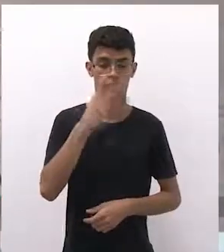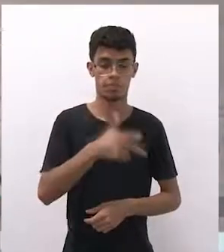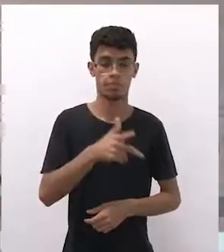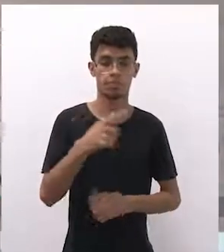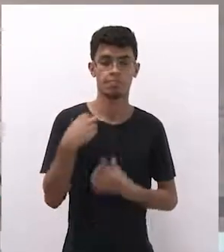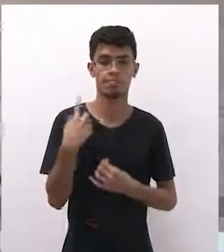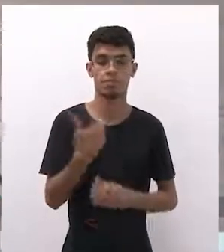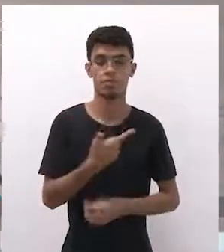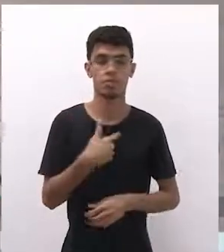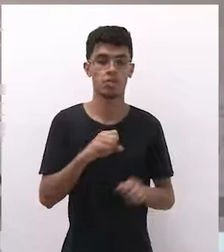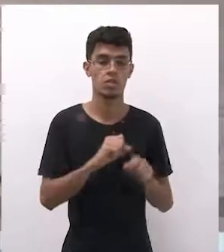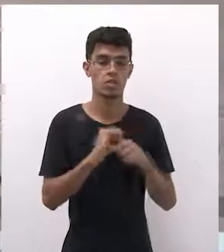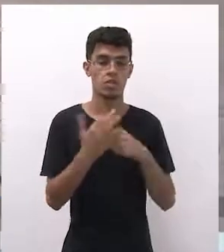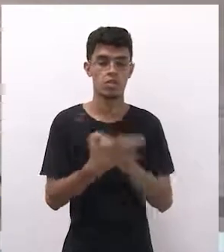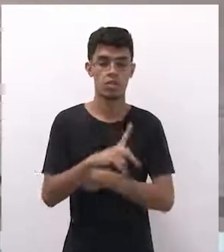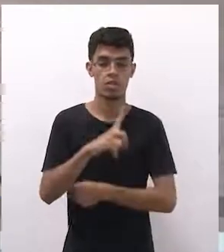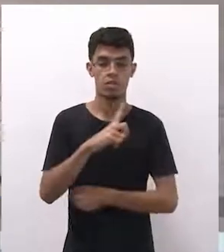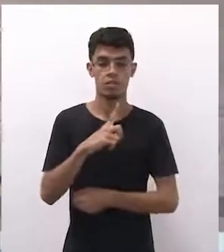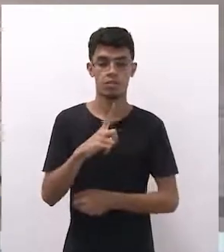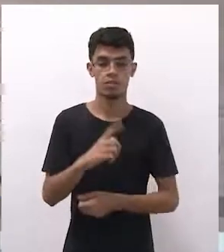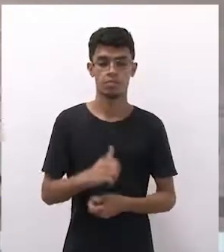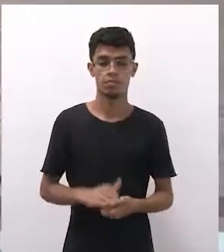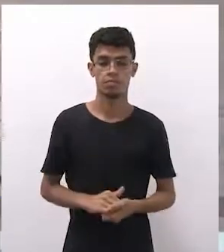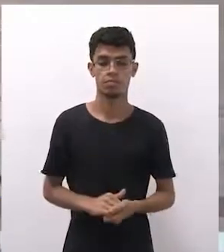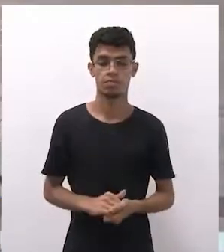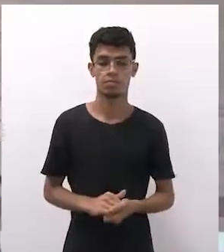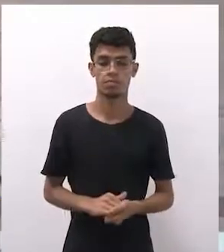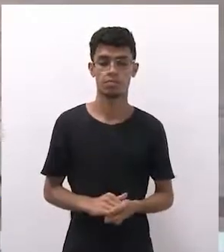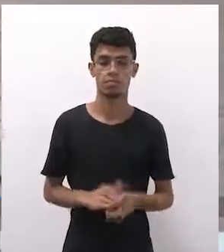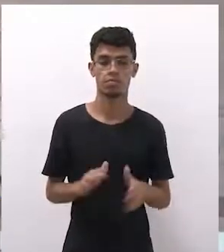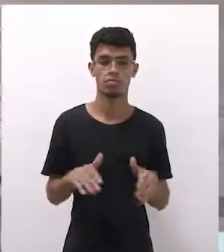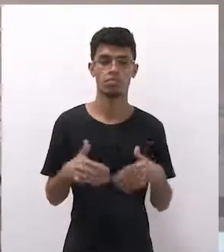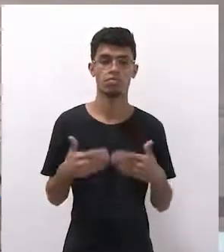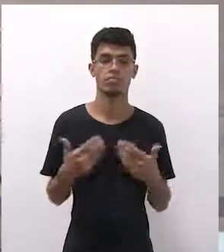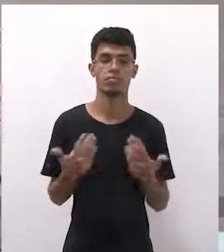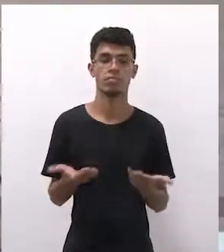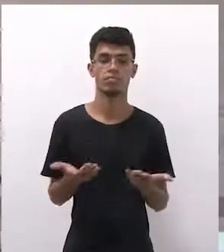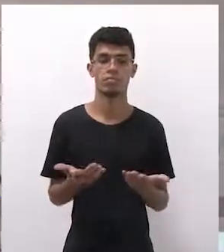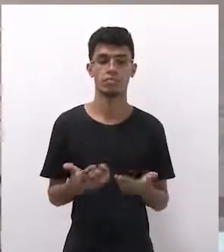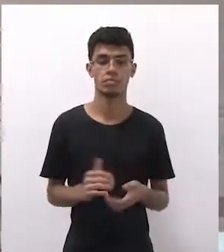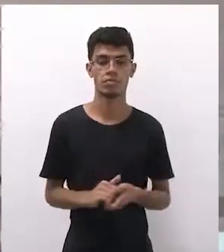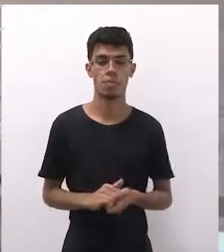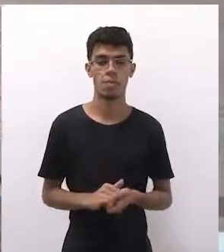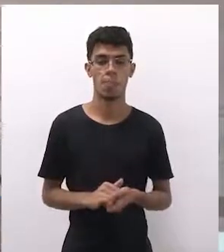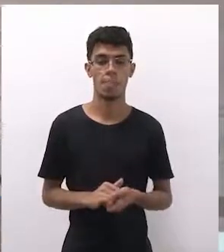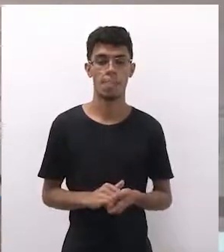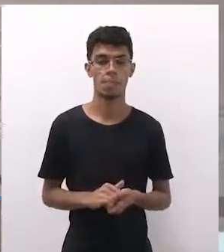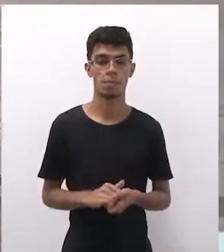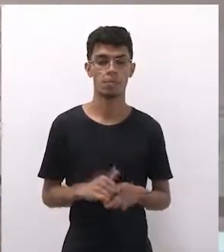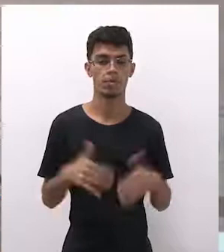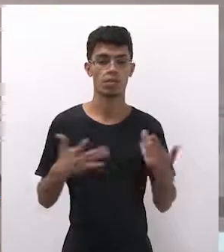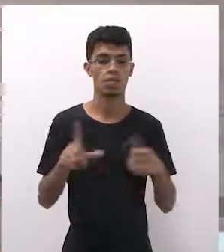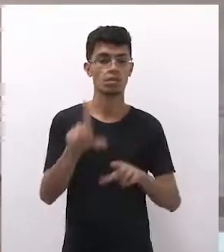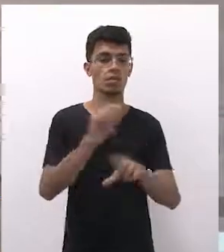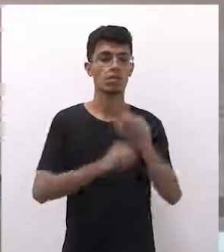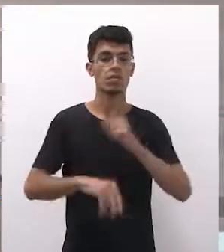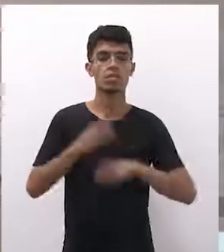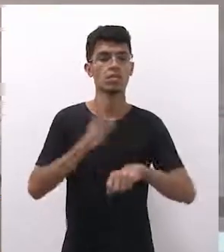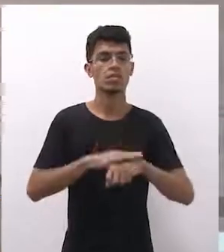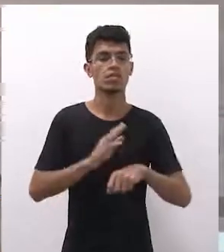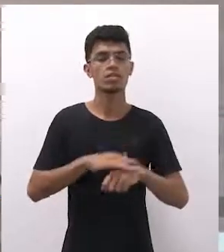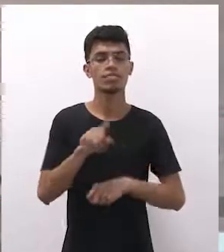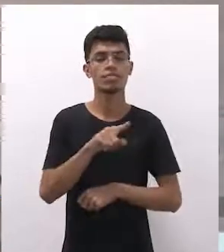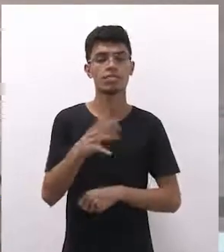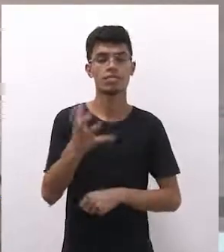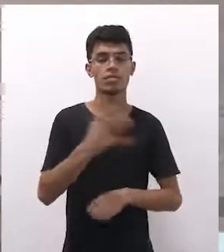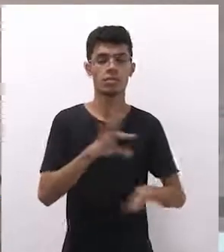gente, enquanto sociedade, tem, quais são as escolhas que a gente quer fazer em termos